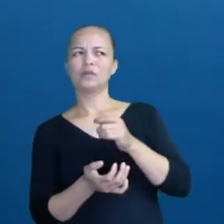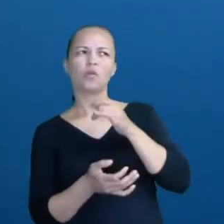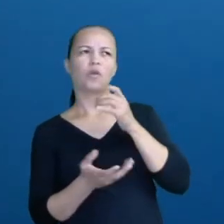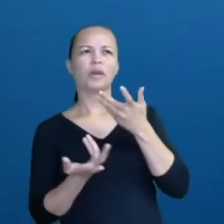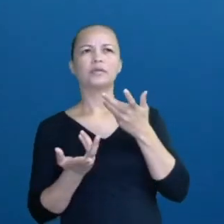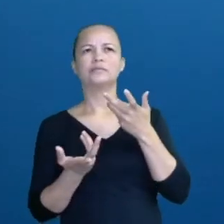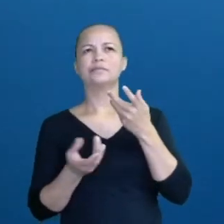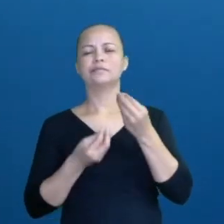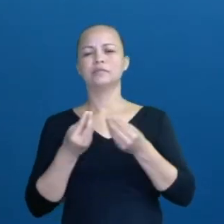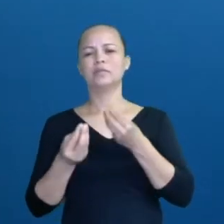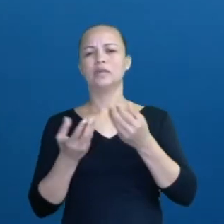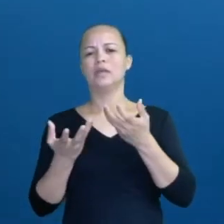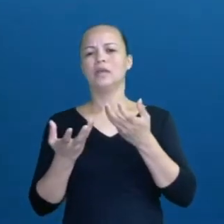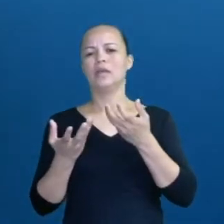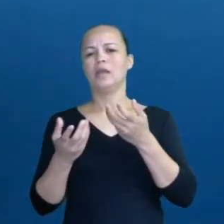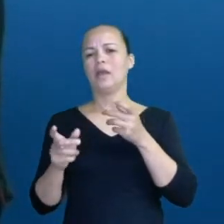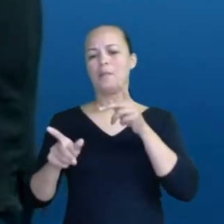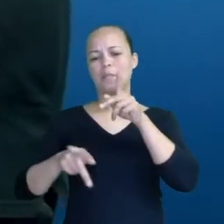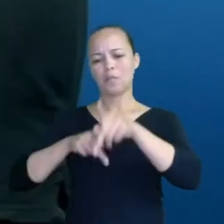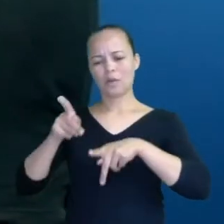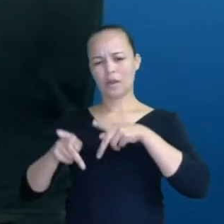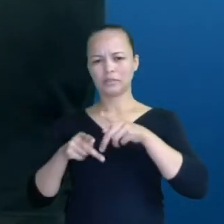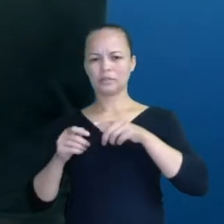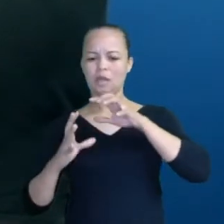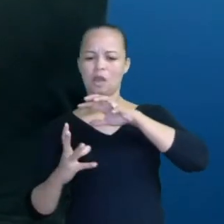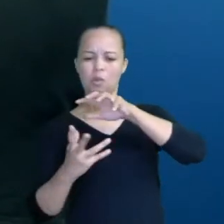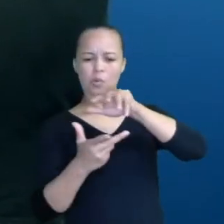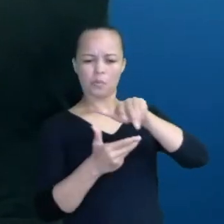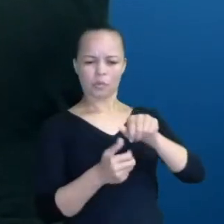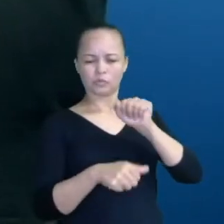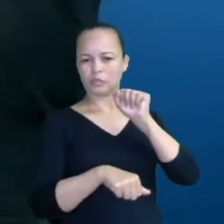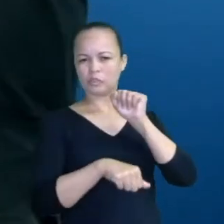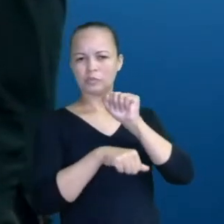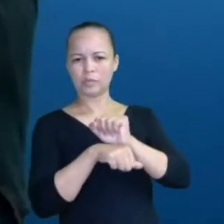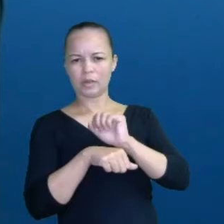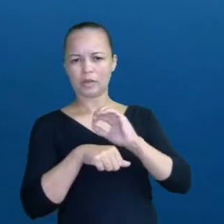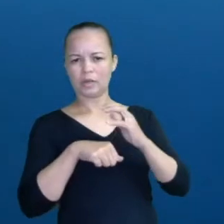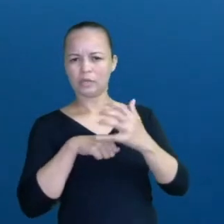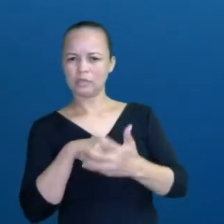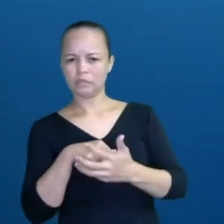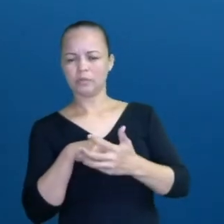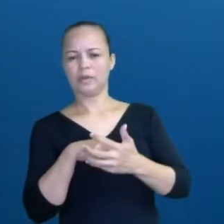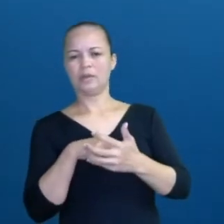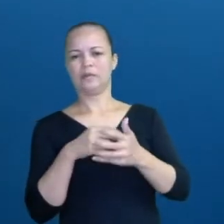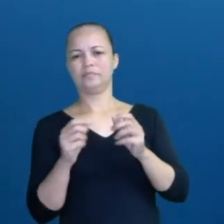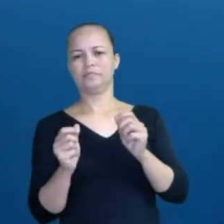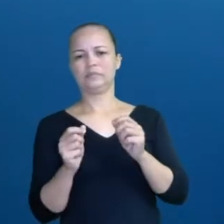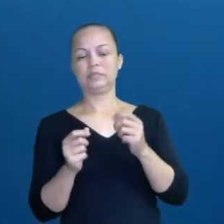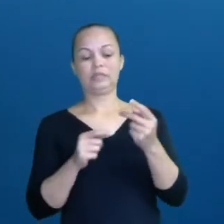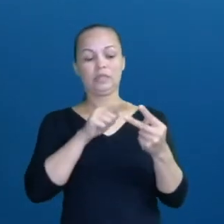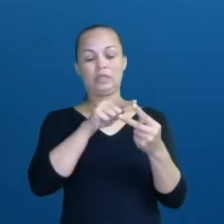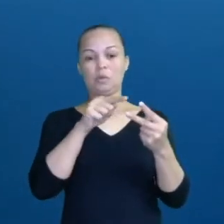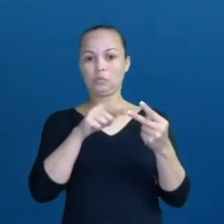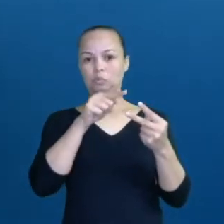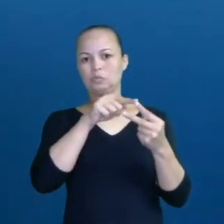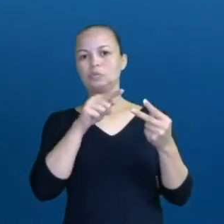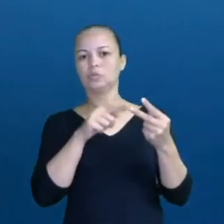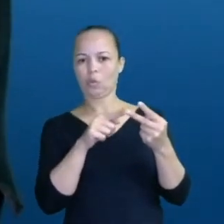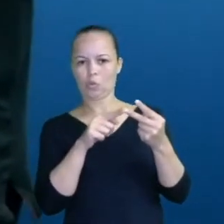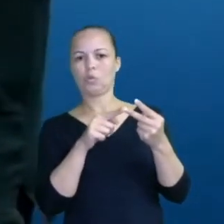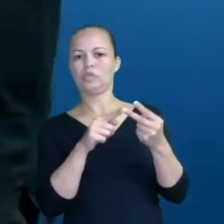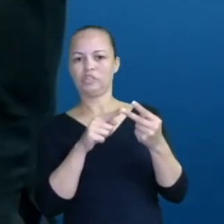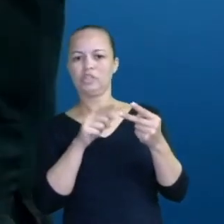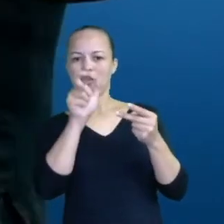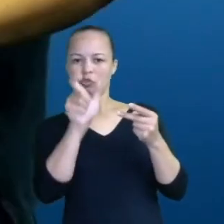pelo fim da pandemia. Percebam, a população e o planeta seriam 2 sujeitos, ou seja,